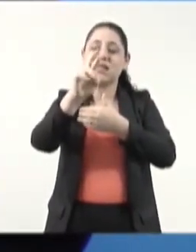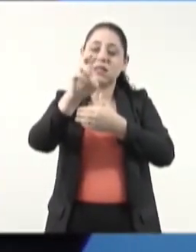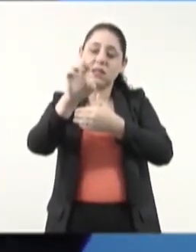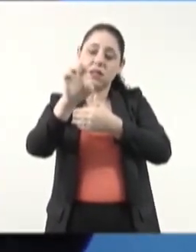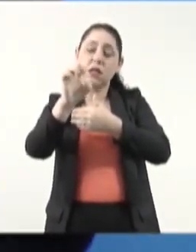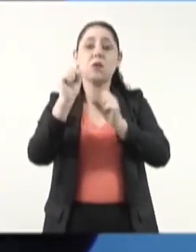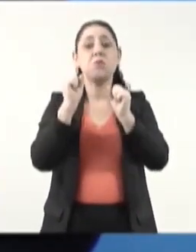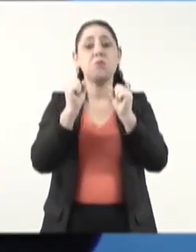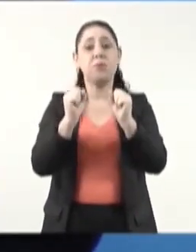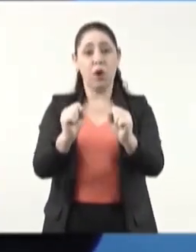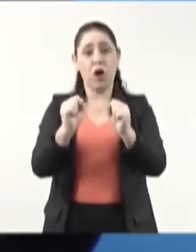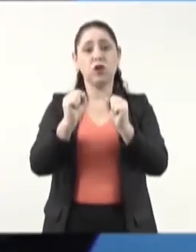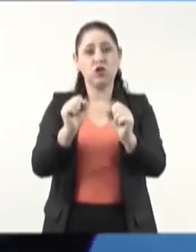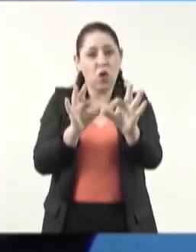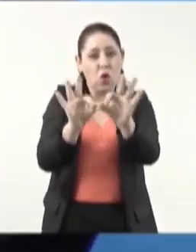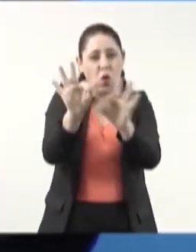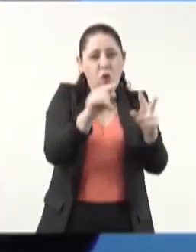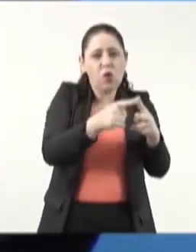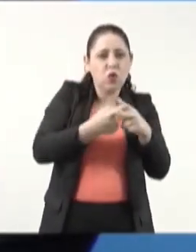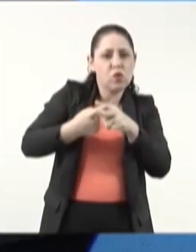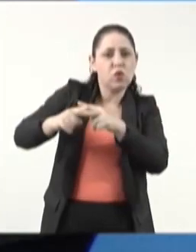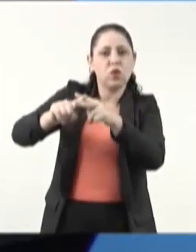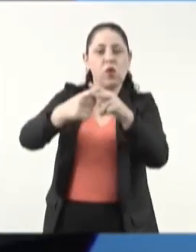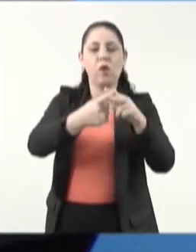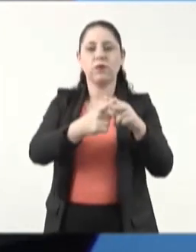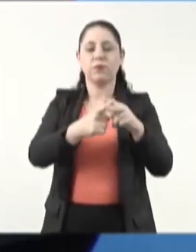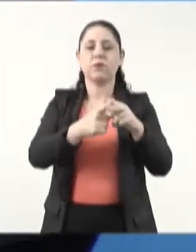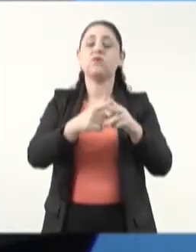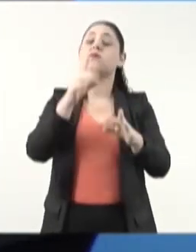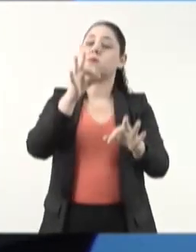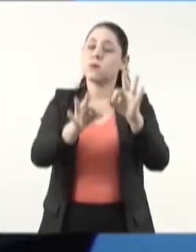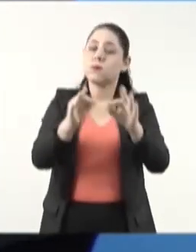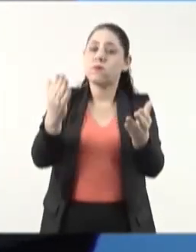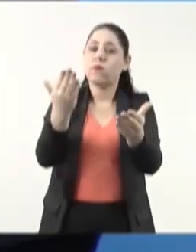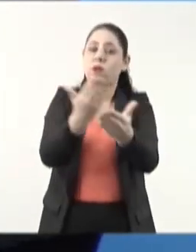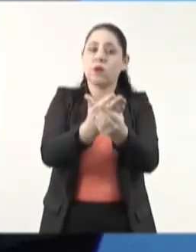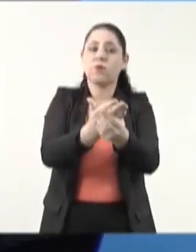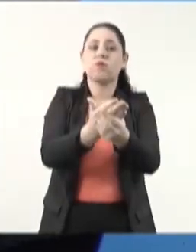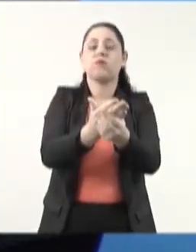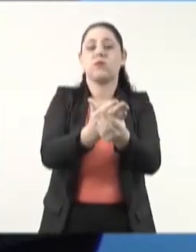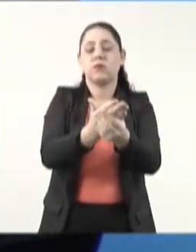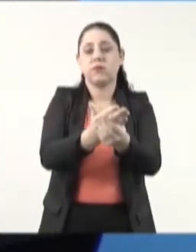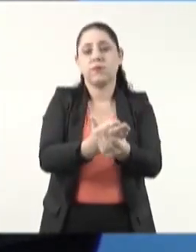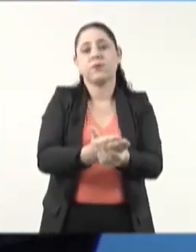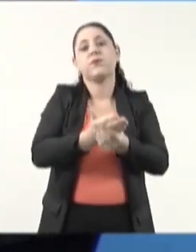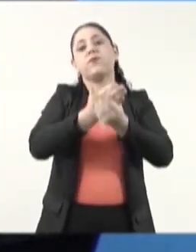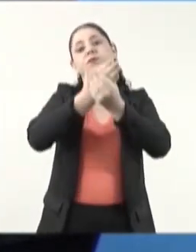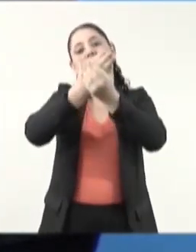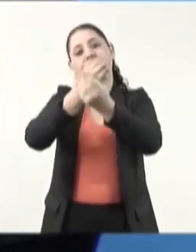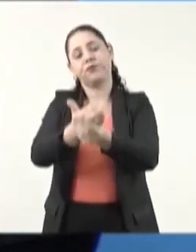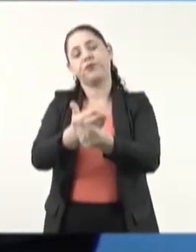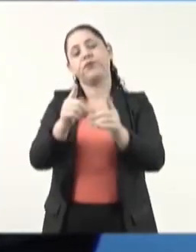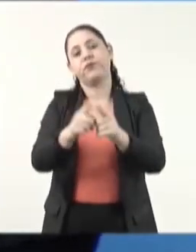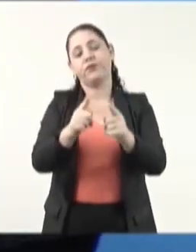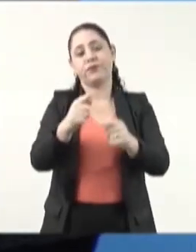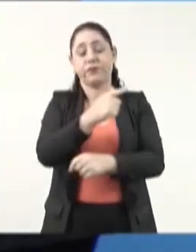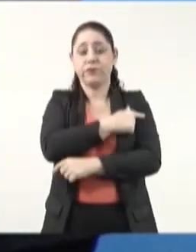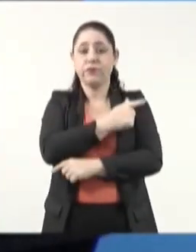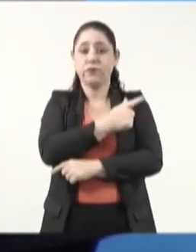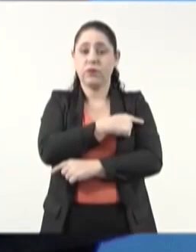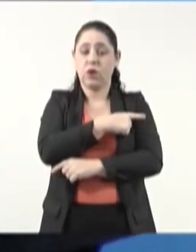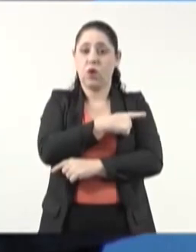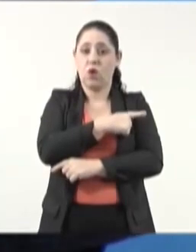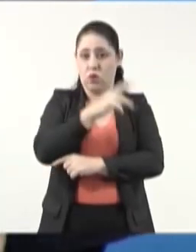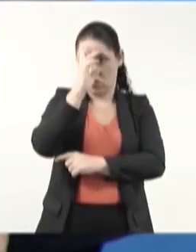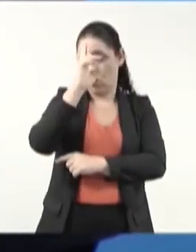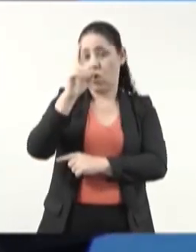poderiam, com a realização dos devidos trâmites junto à Superintendência do Patrimônio